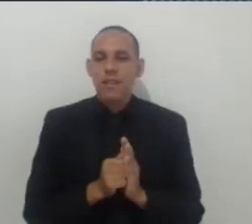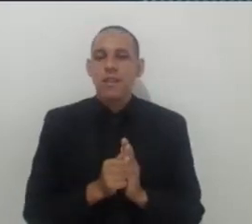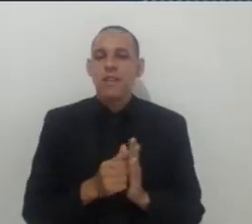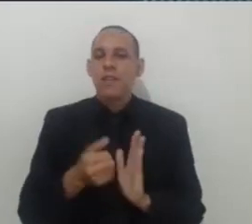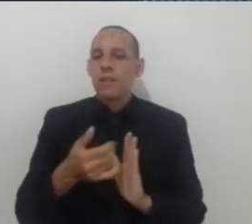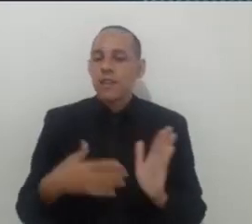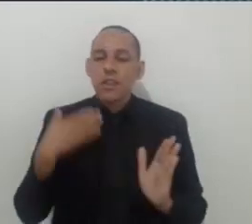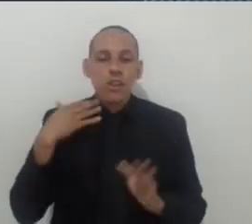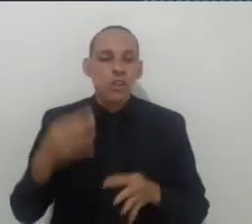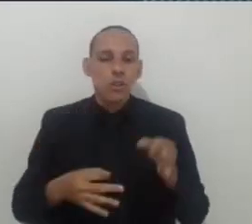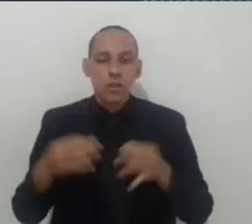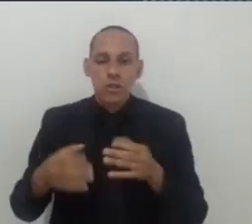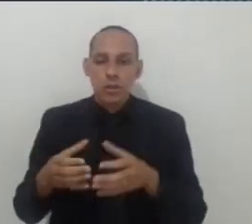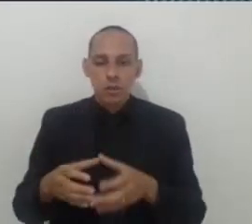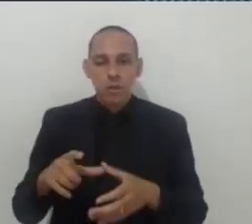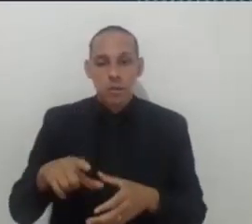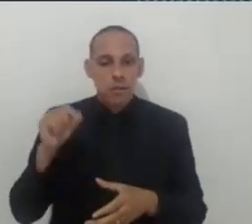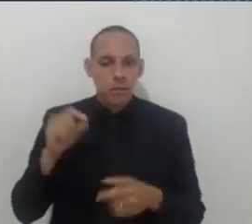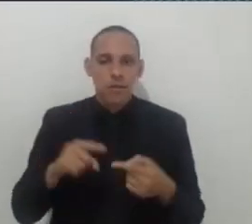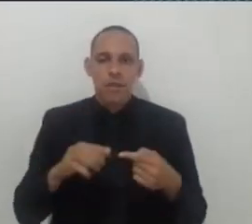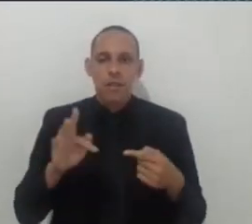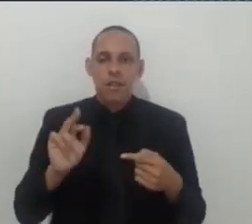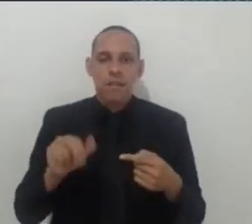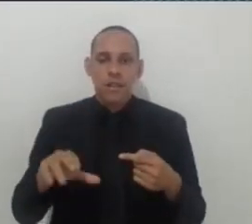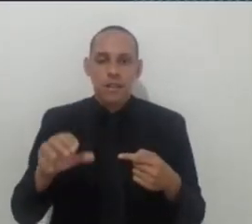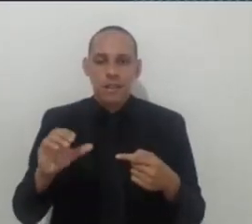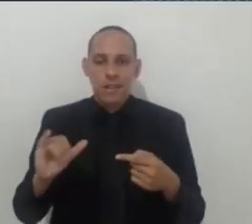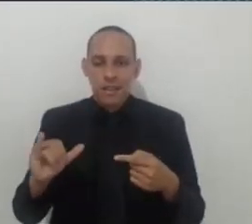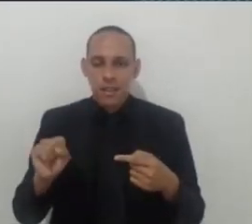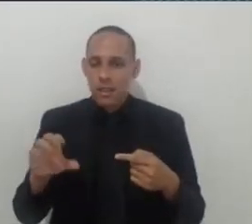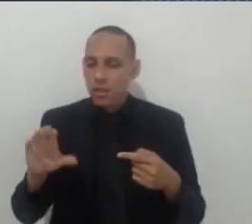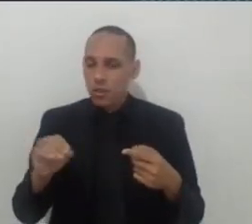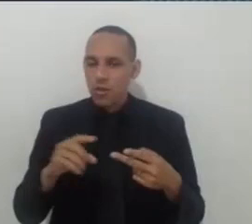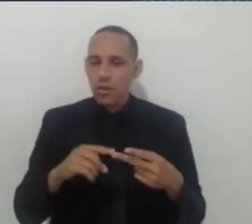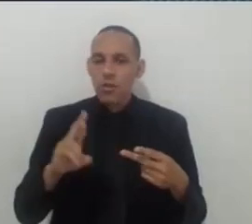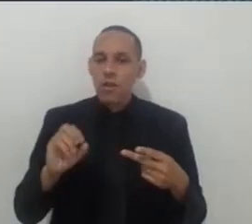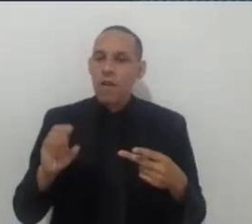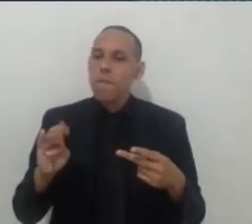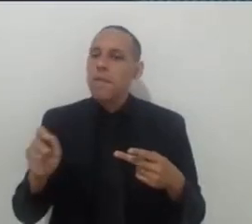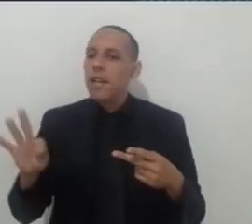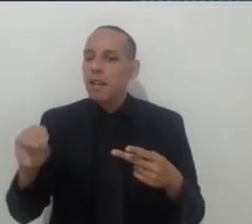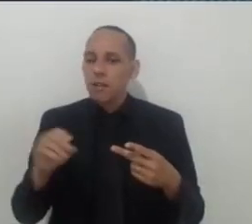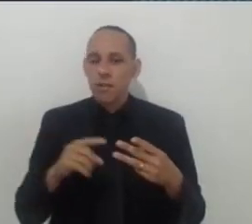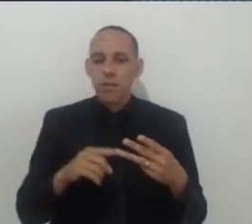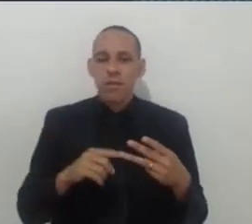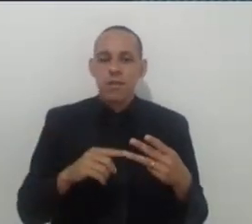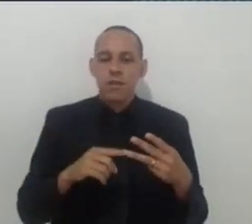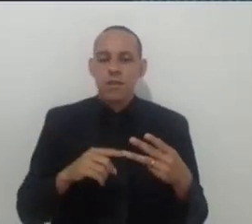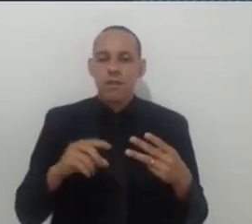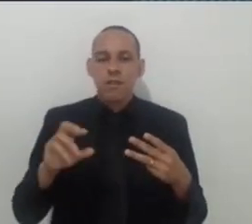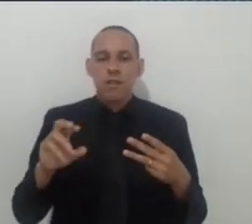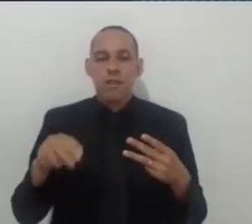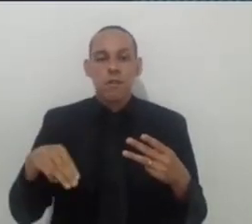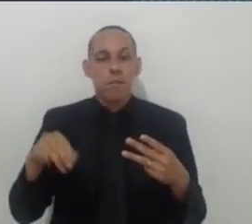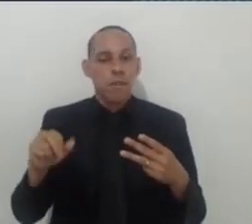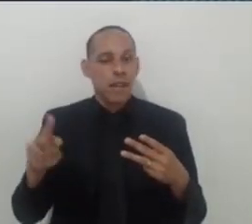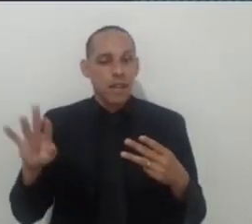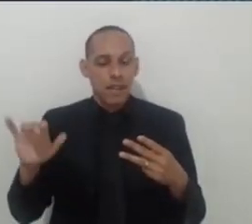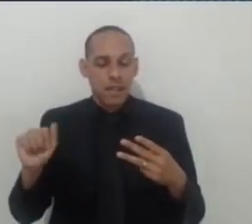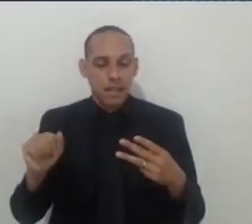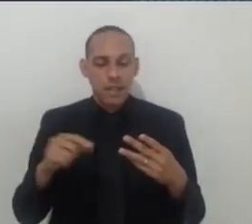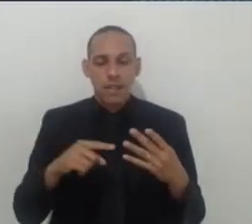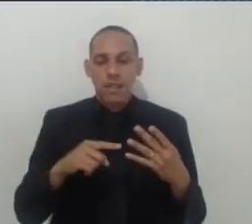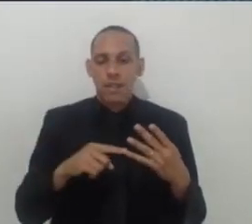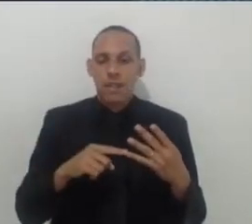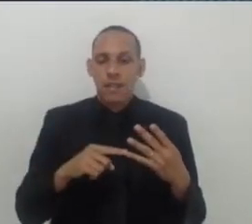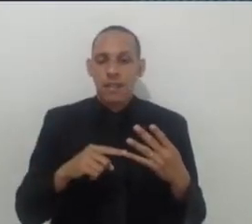direitos sorteados, Francisco Seráfico de Nóbrega, Roberto Francisco Guedes, doutora Marta Daniele Barbosa,